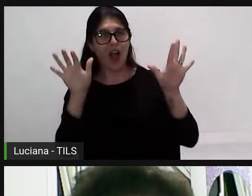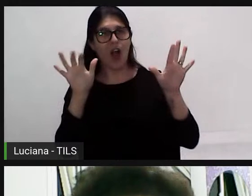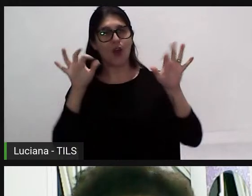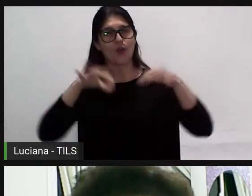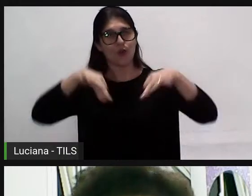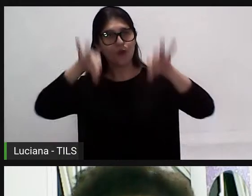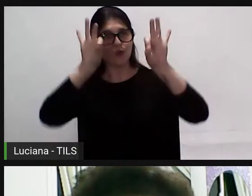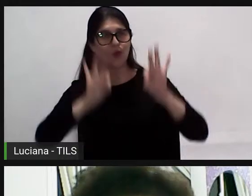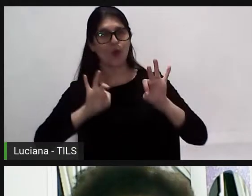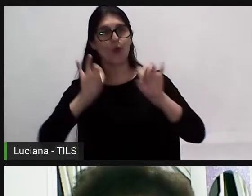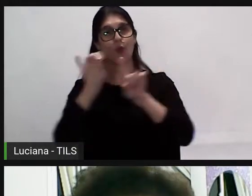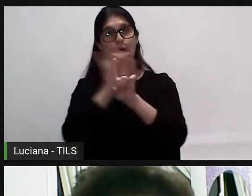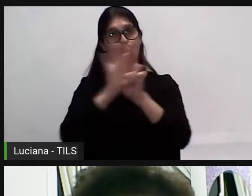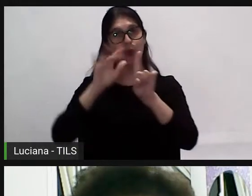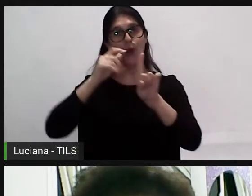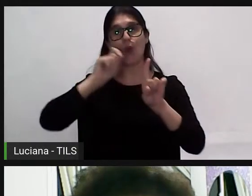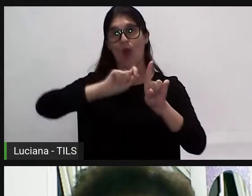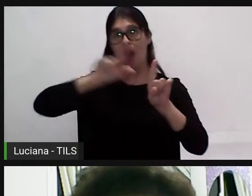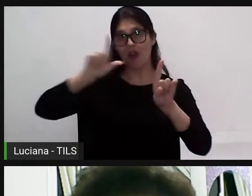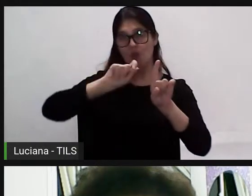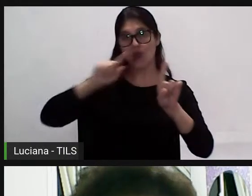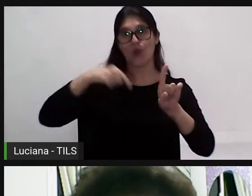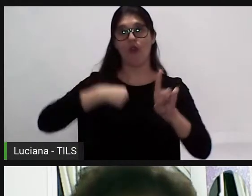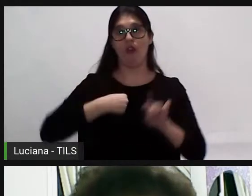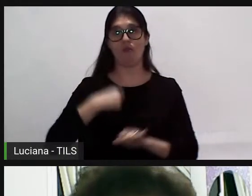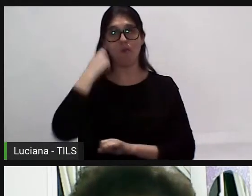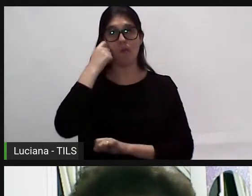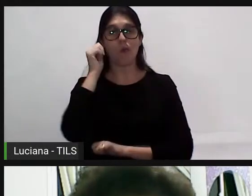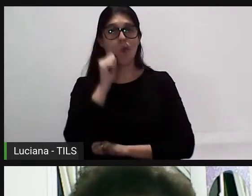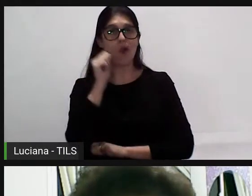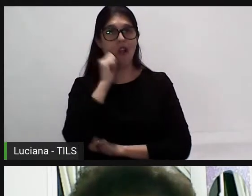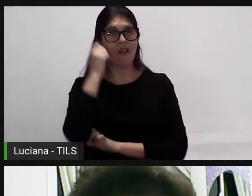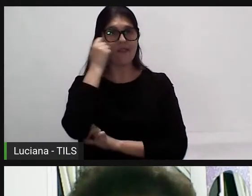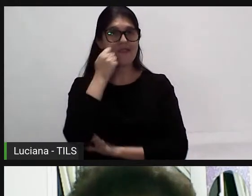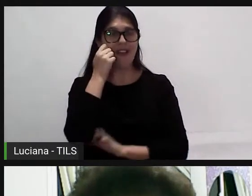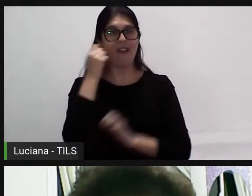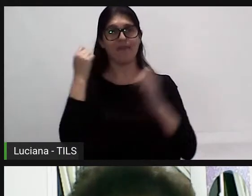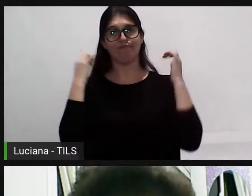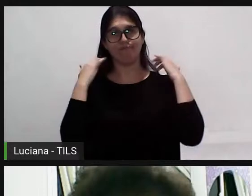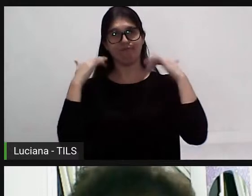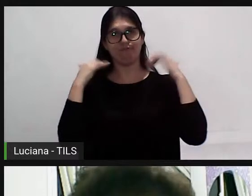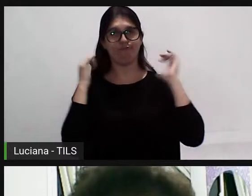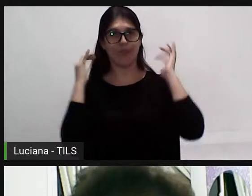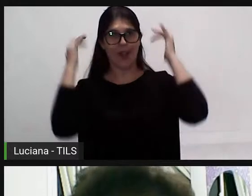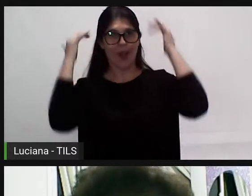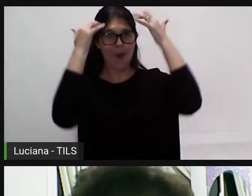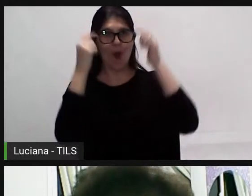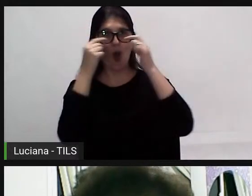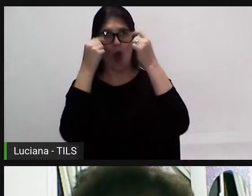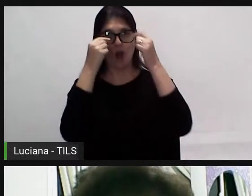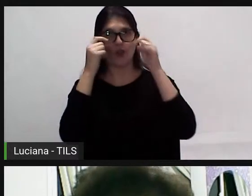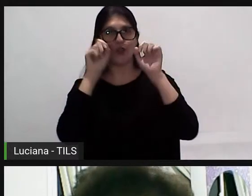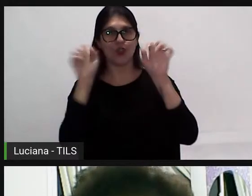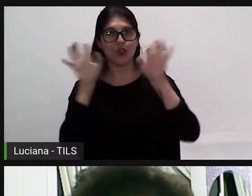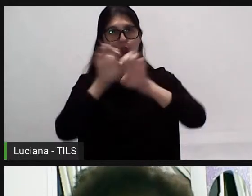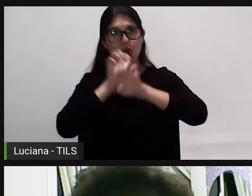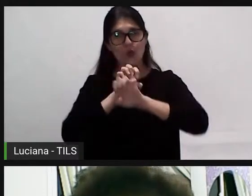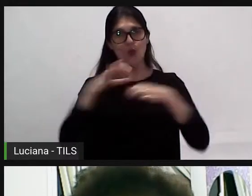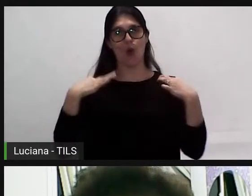Sou mulher negra, tenho cabelo crespo na altura do ombro, olhos escuros e estou com uma camiseta preta.